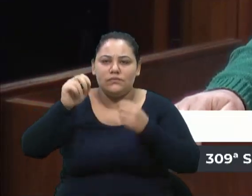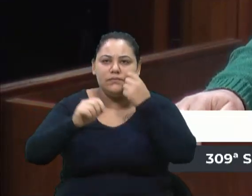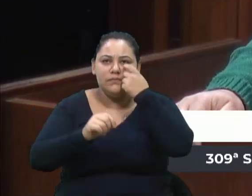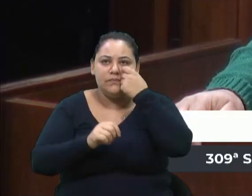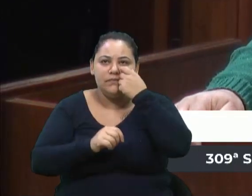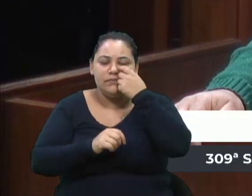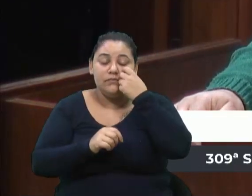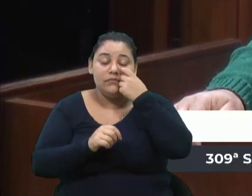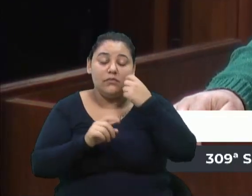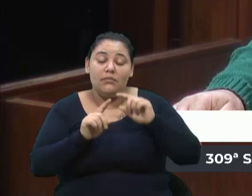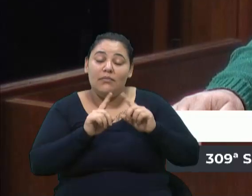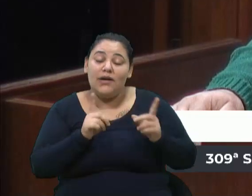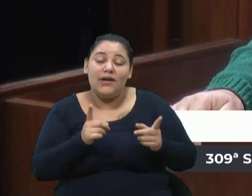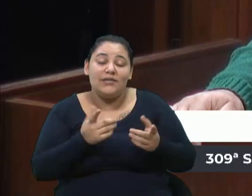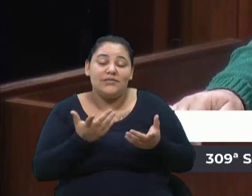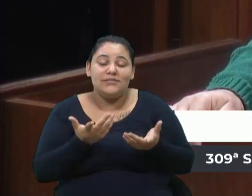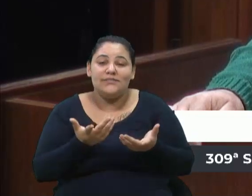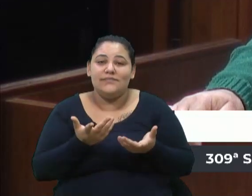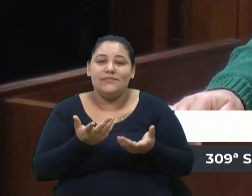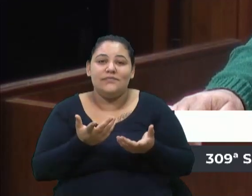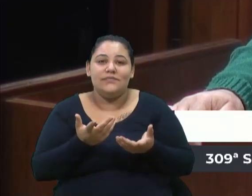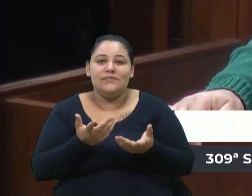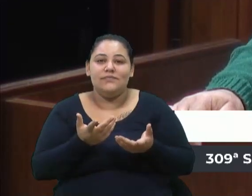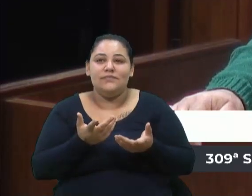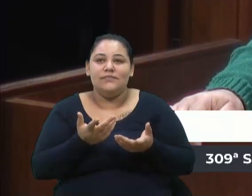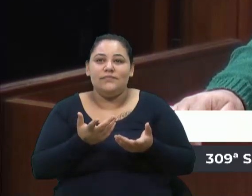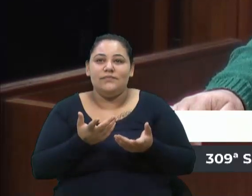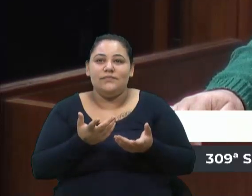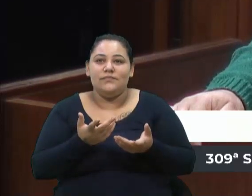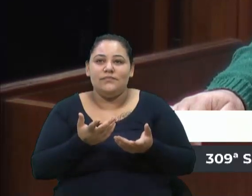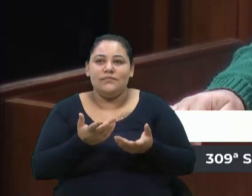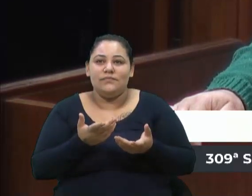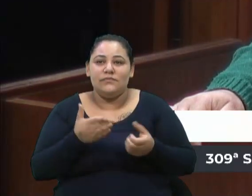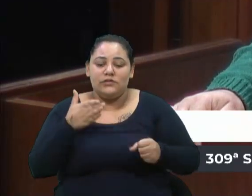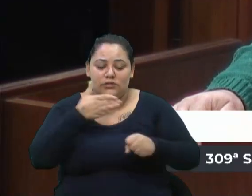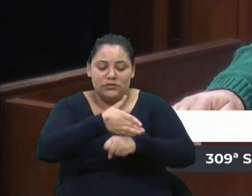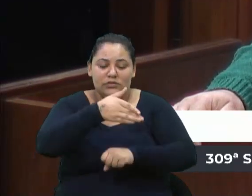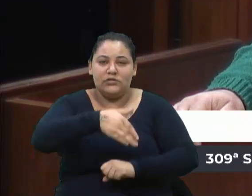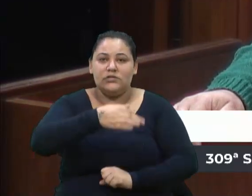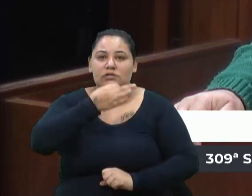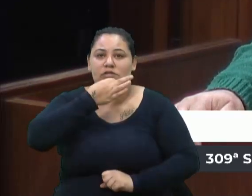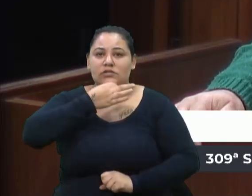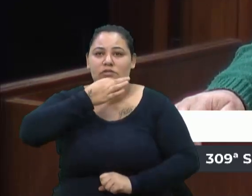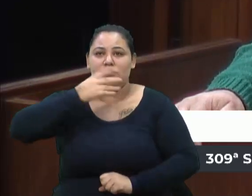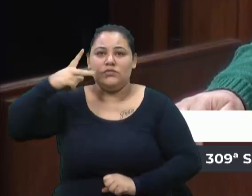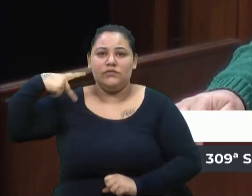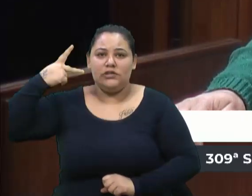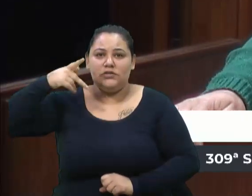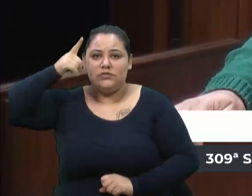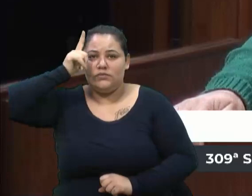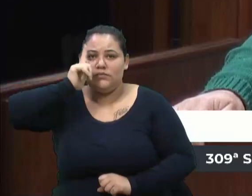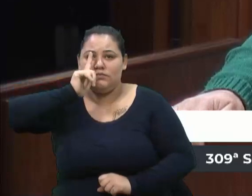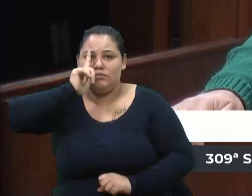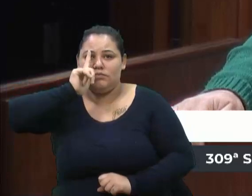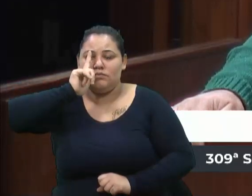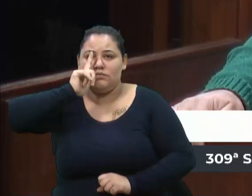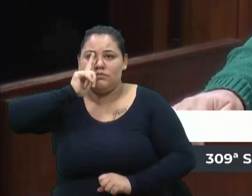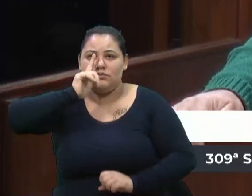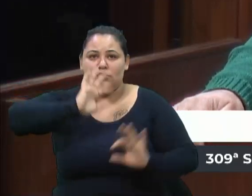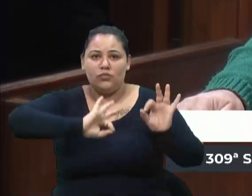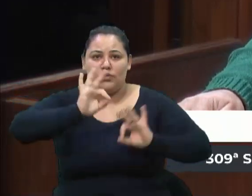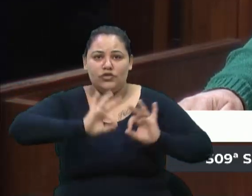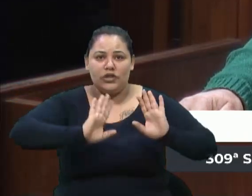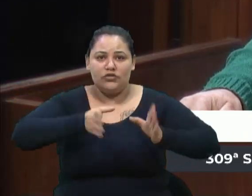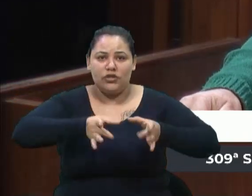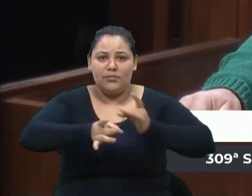mas da mesma forma ele chegou em Caxias do Sul Vereador Lucas caminhado com um projeto já em